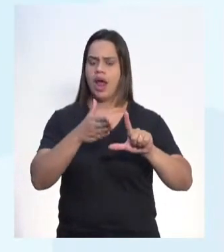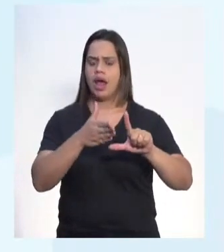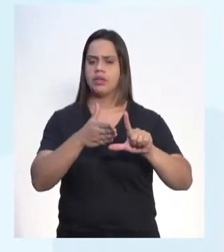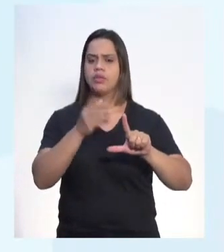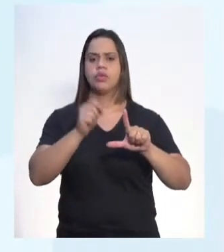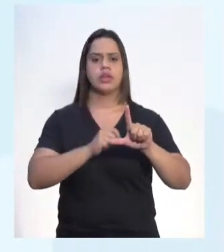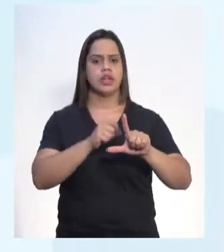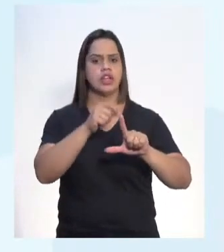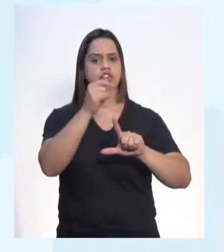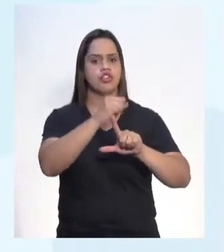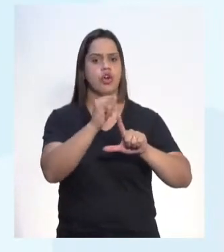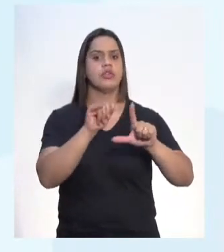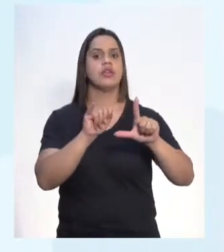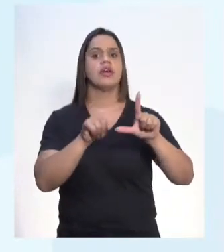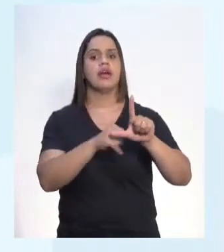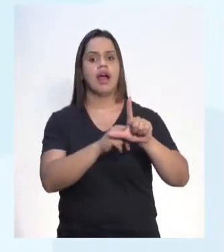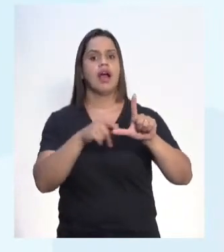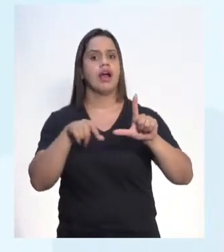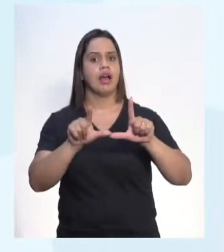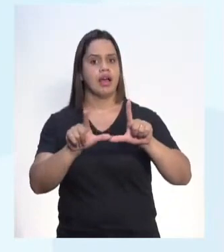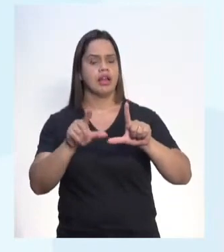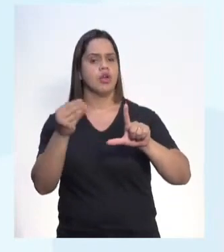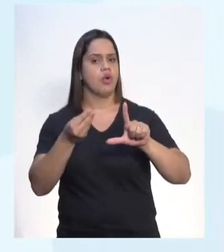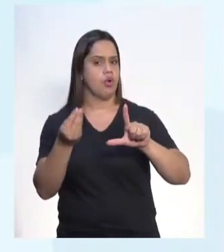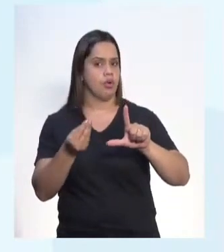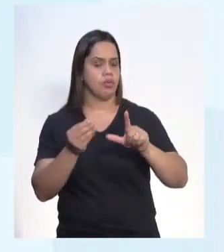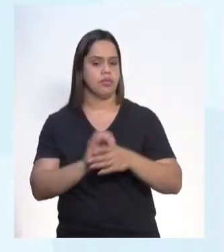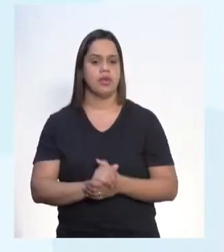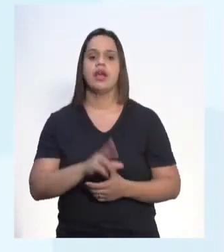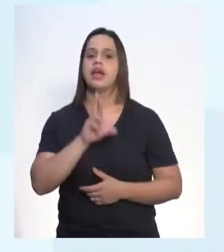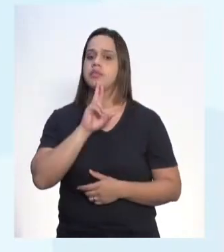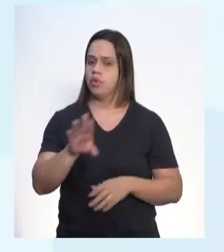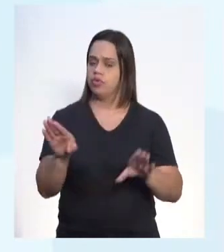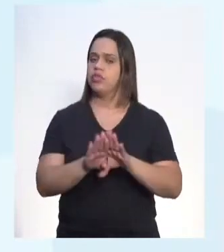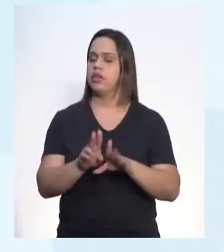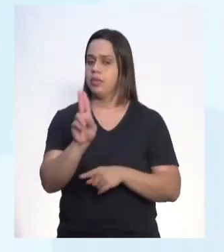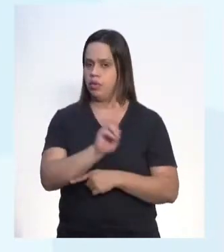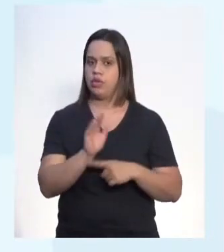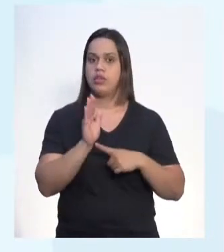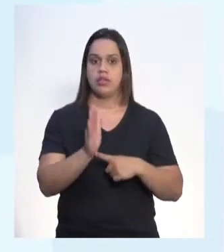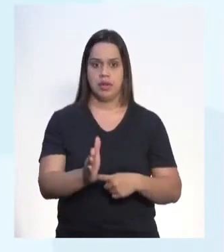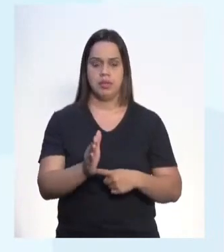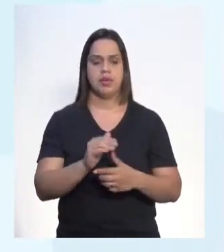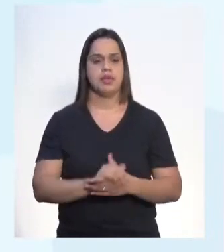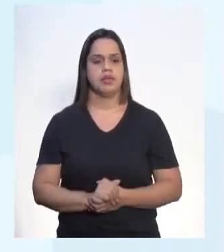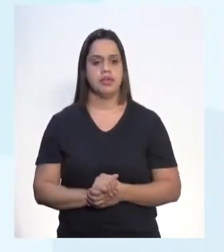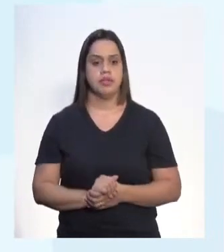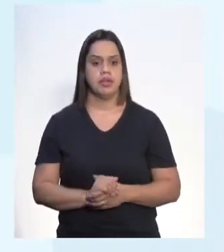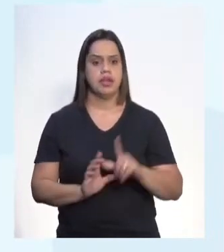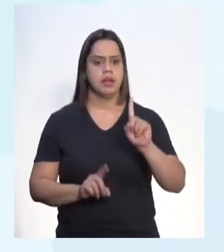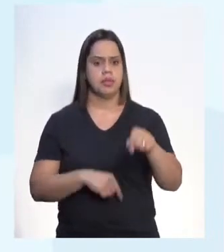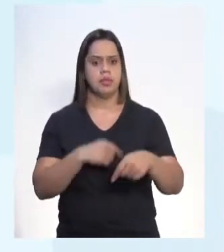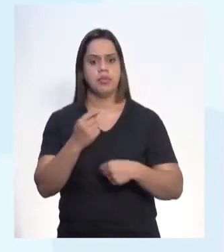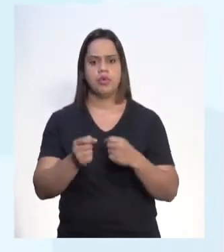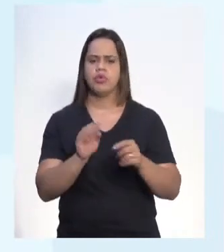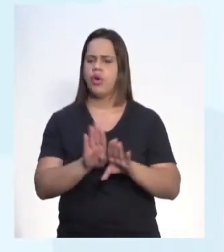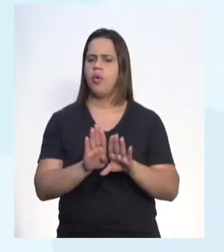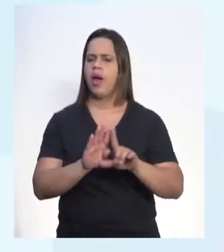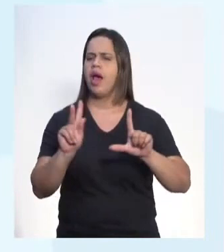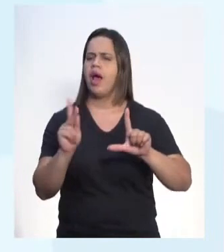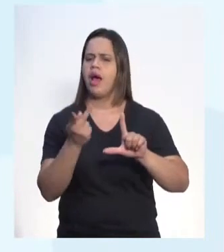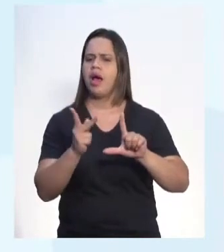de JKL? Também aqui responda pelo segmento. Qual lado corresponde à